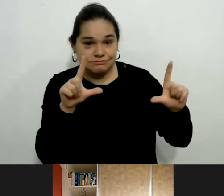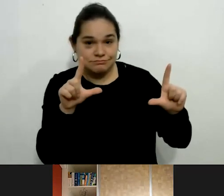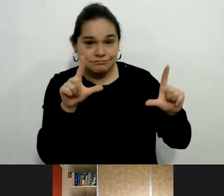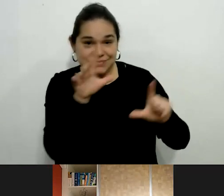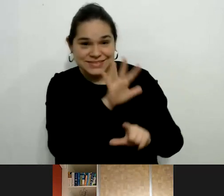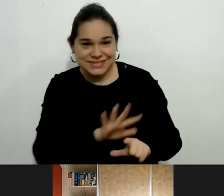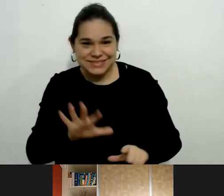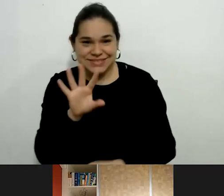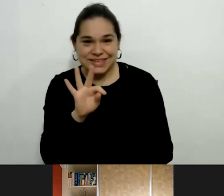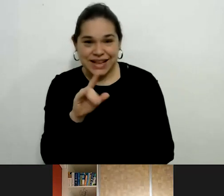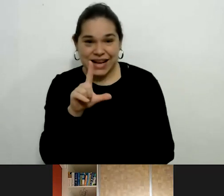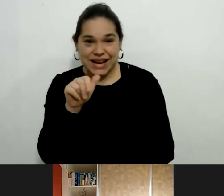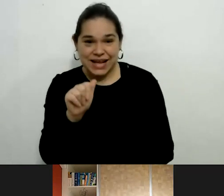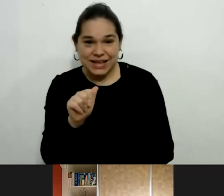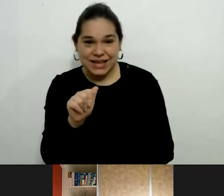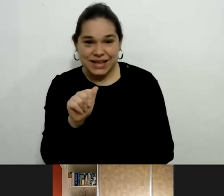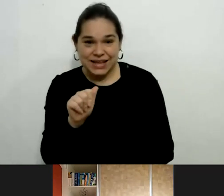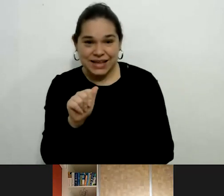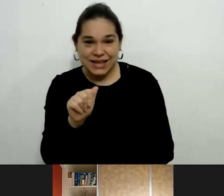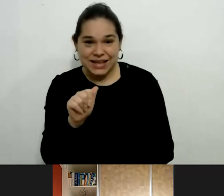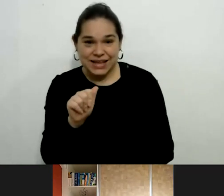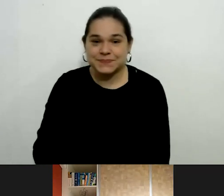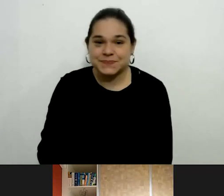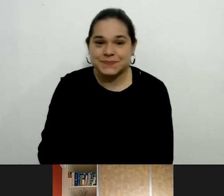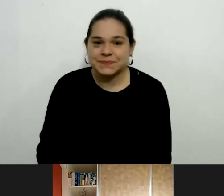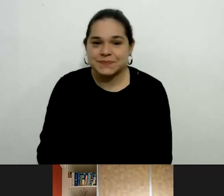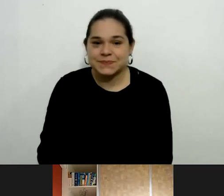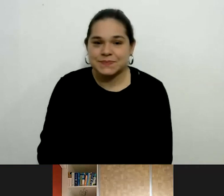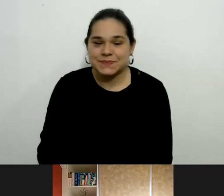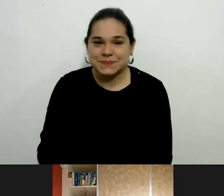Anfitrião, preciso de liberação. Confira, claro.